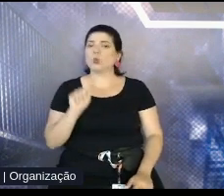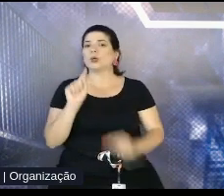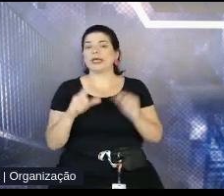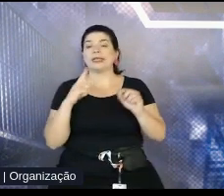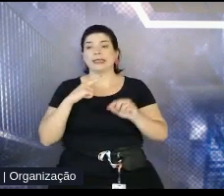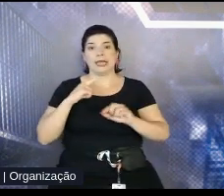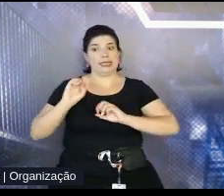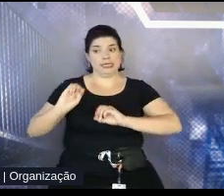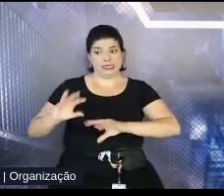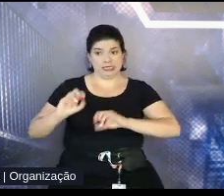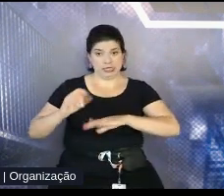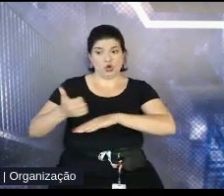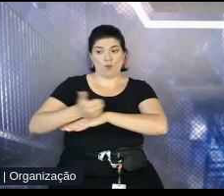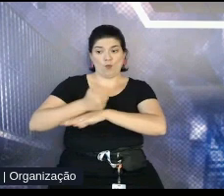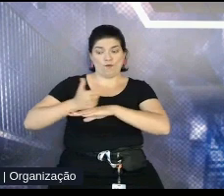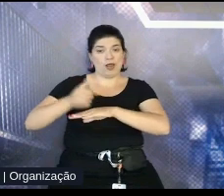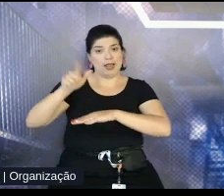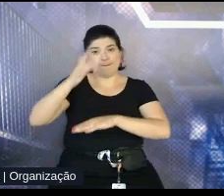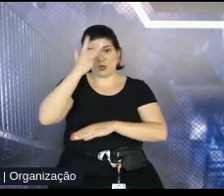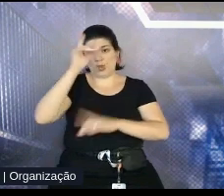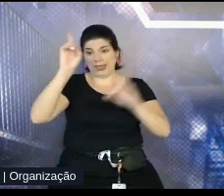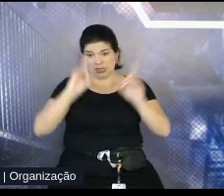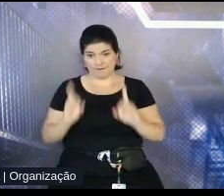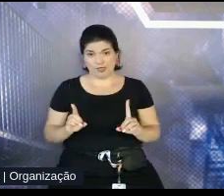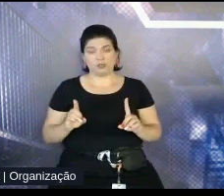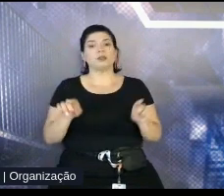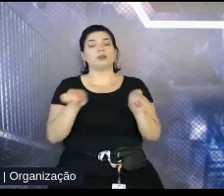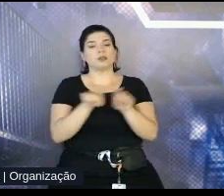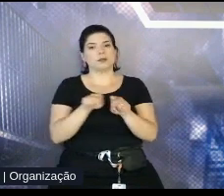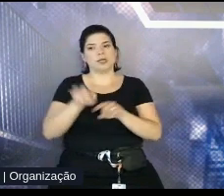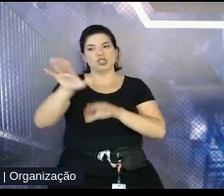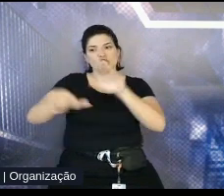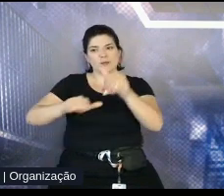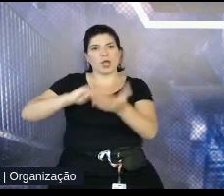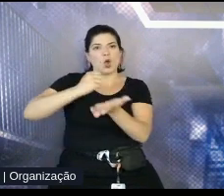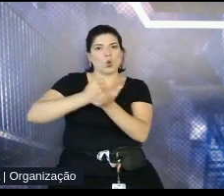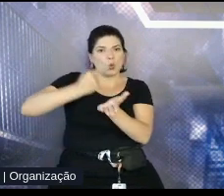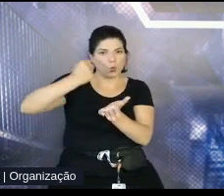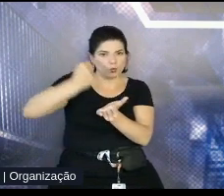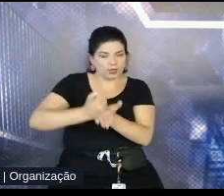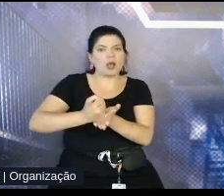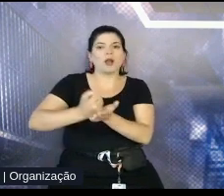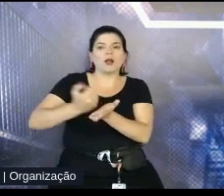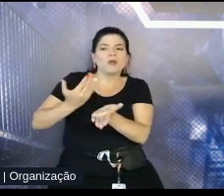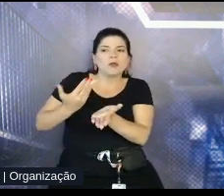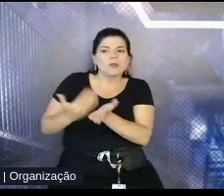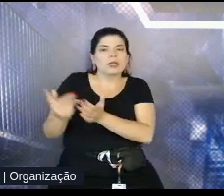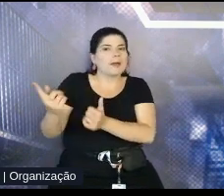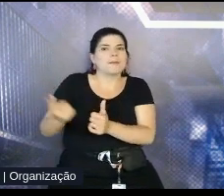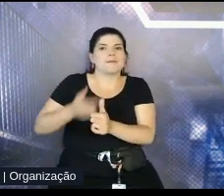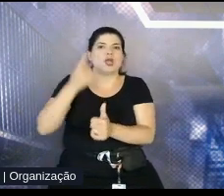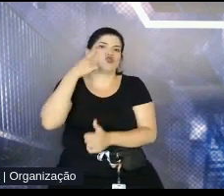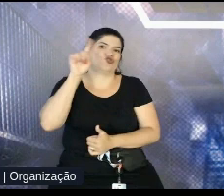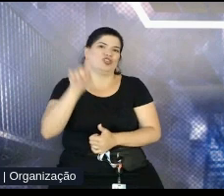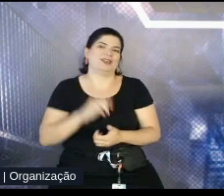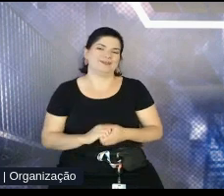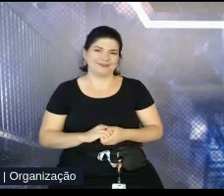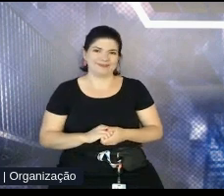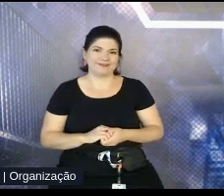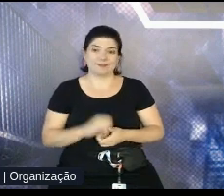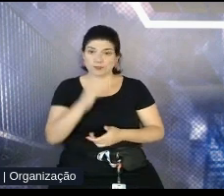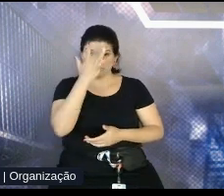tecnologia para pessoas com deficiência e com a contratação desde o primeiro dia. Então, as pessoas que entram